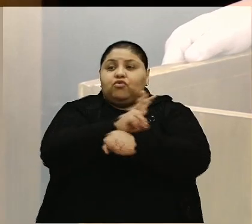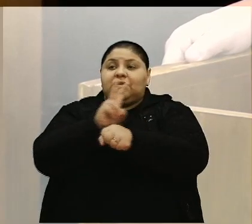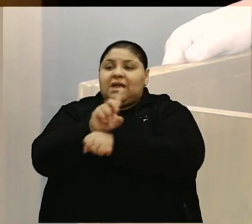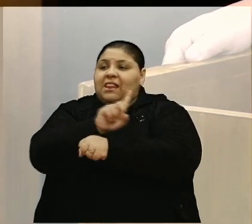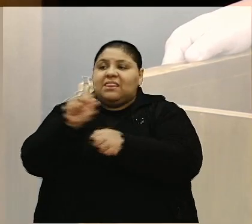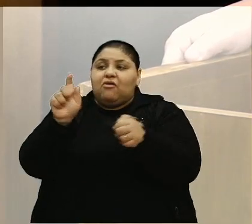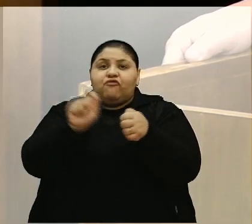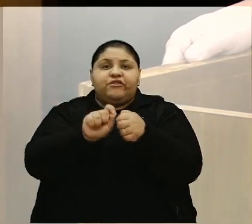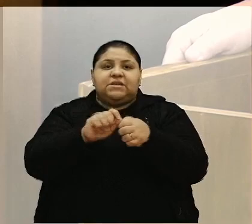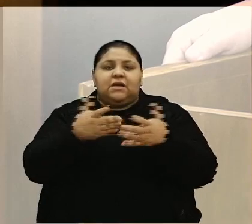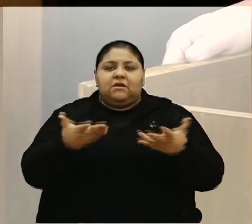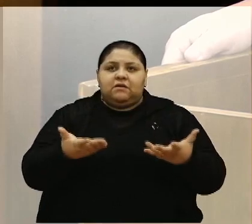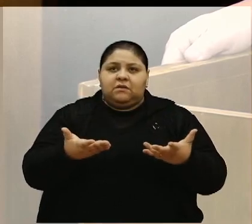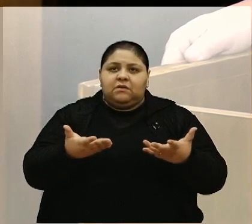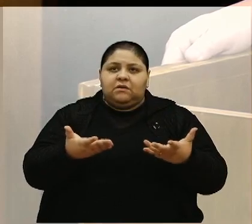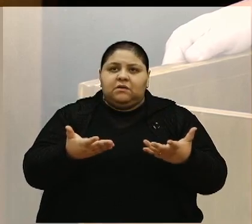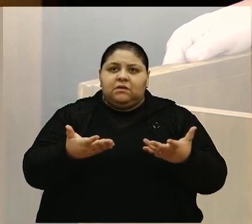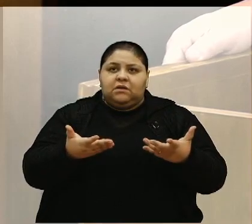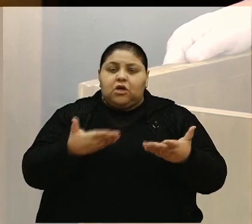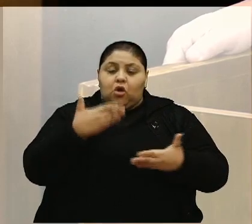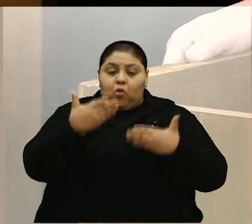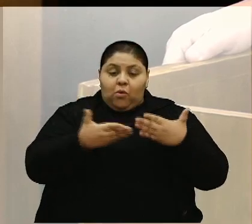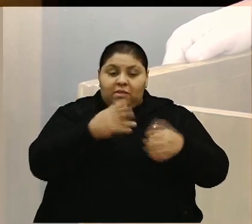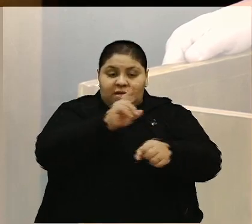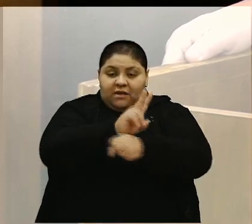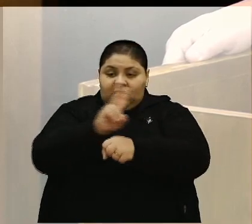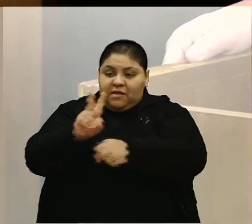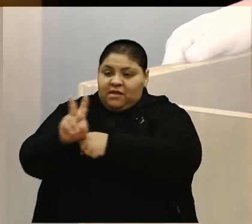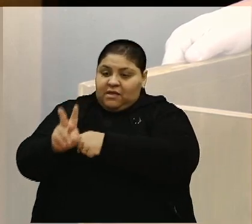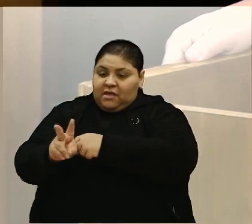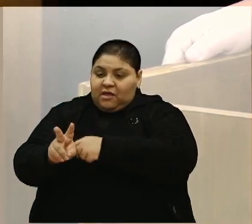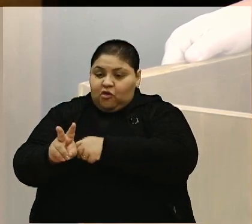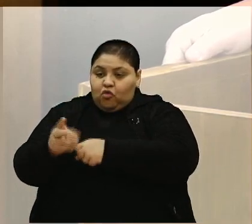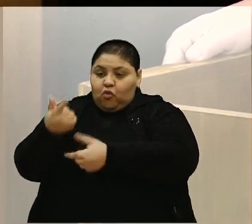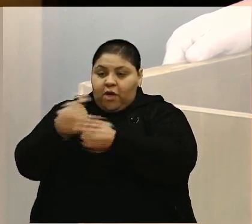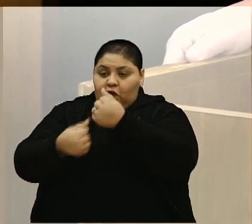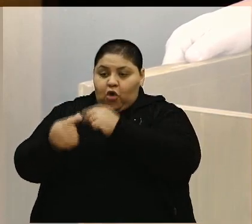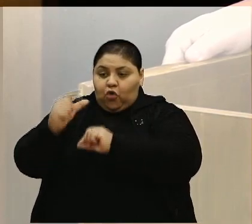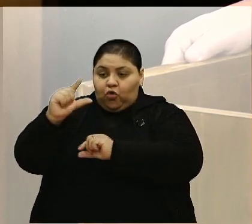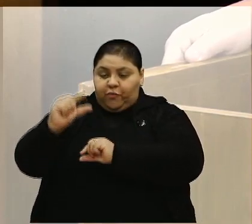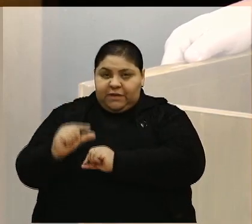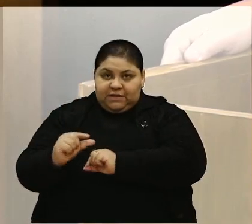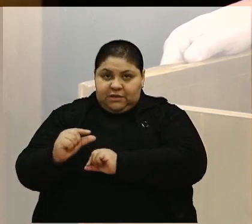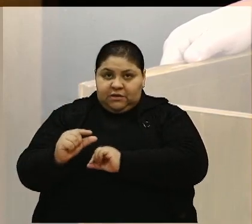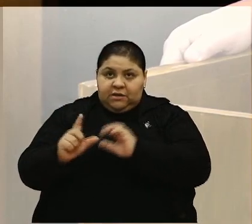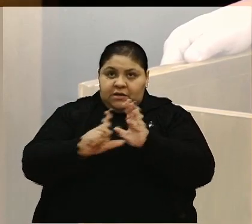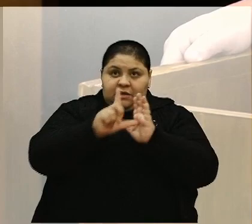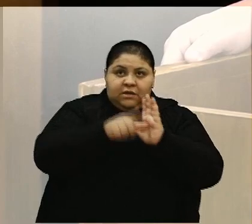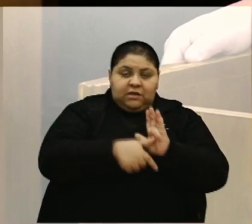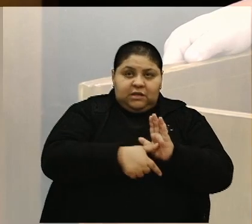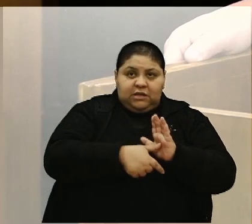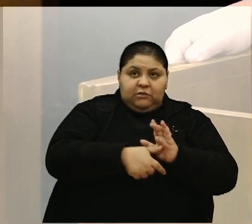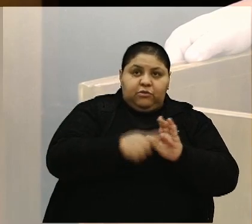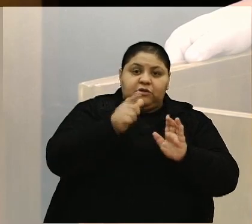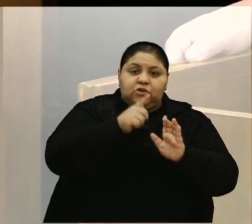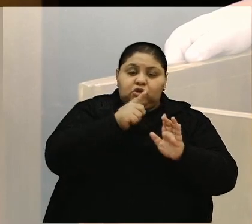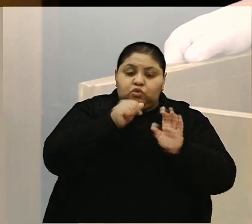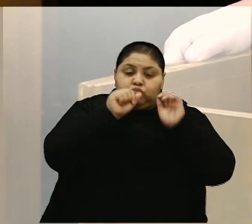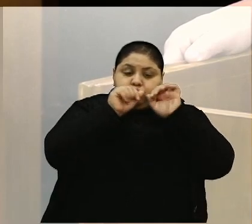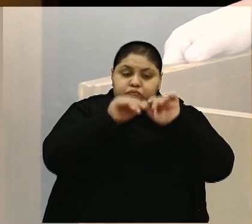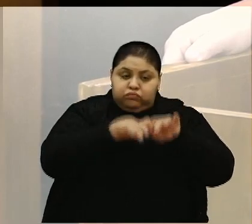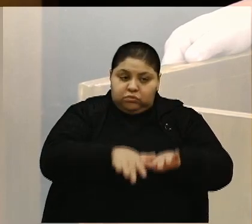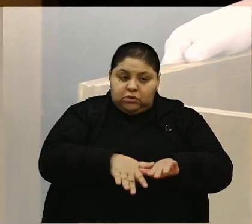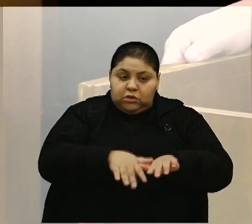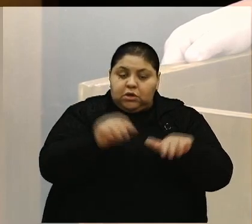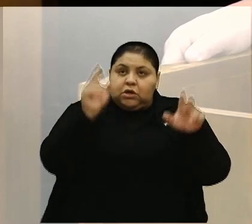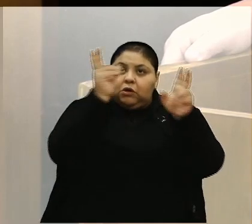fizeram. Então quando é para prevenir e tu economizar, porque depois que a chuva começa a cair, o vento